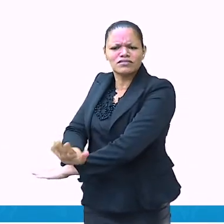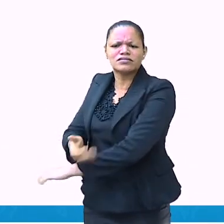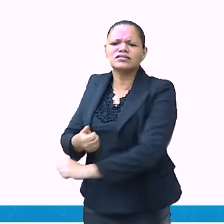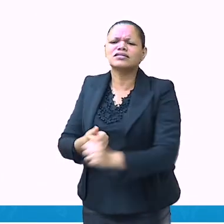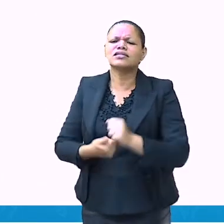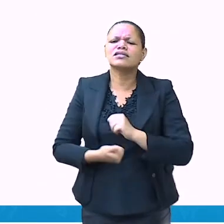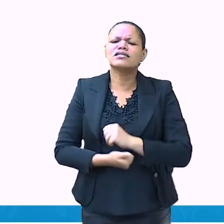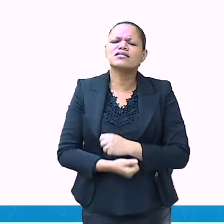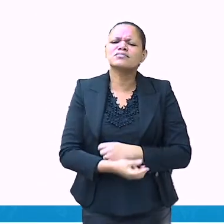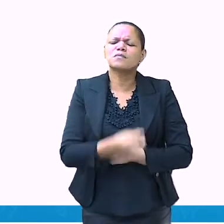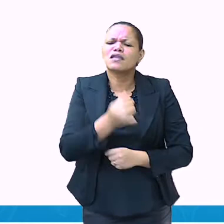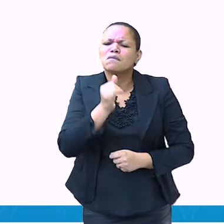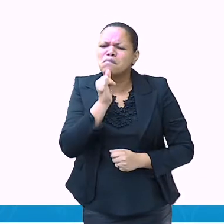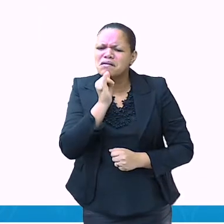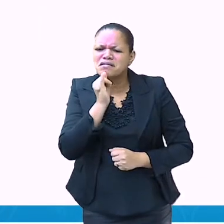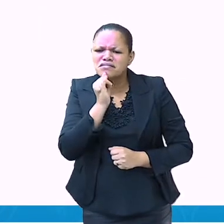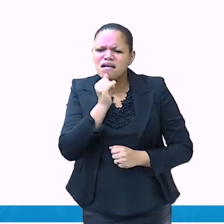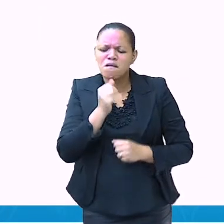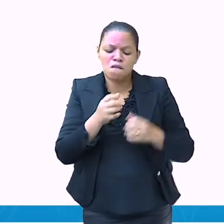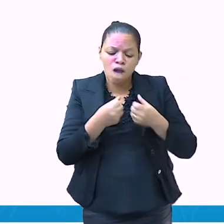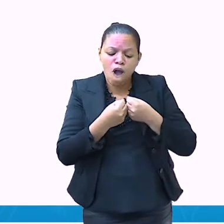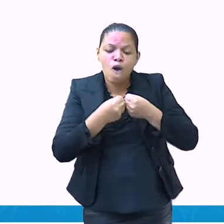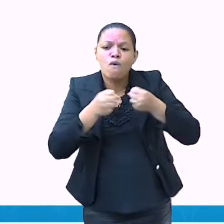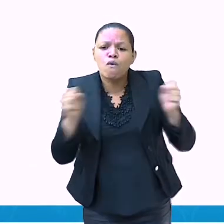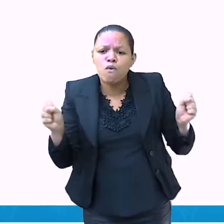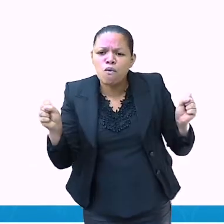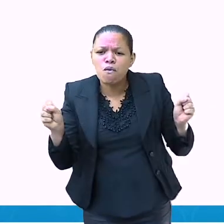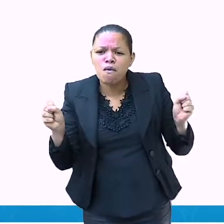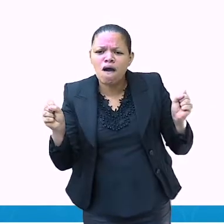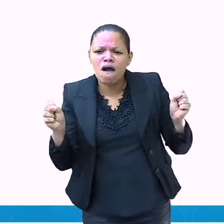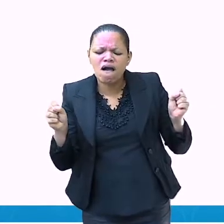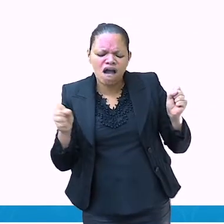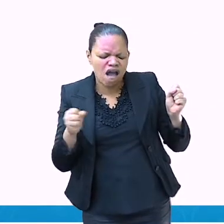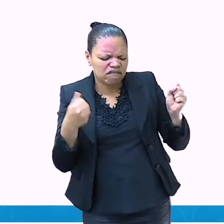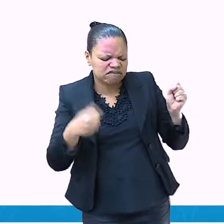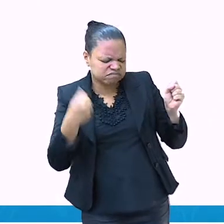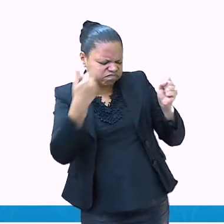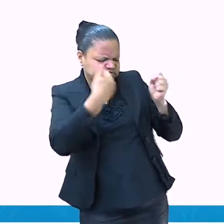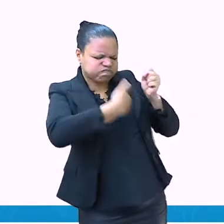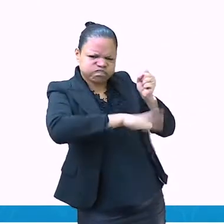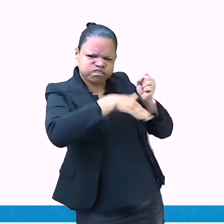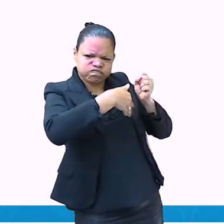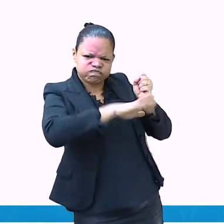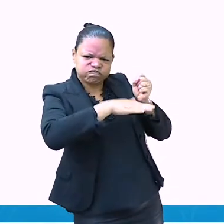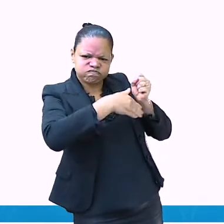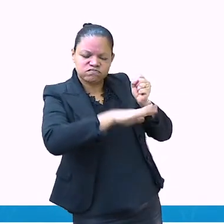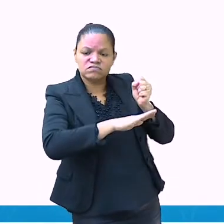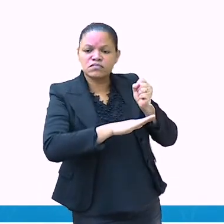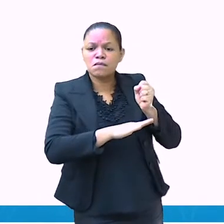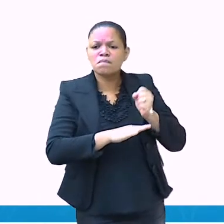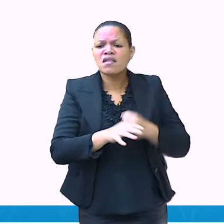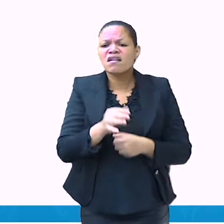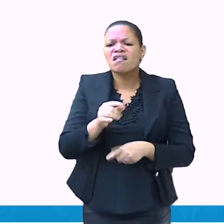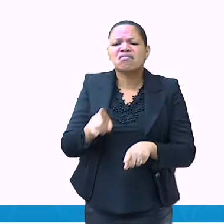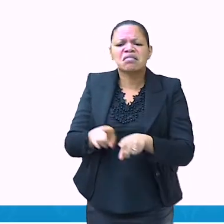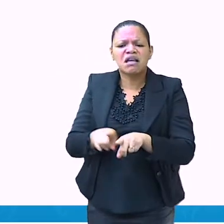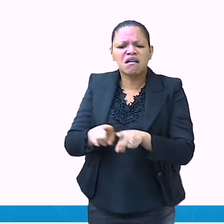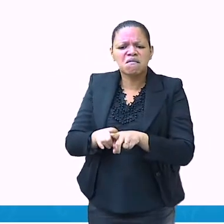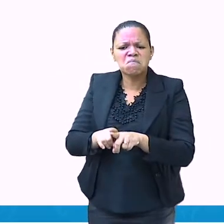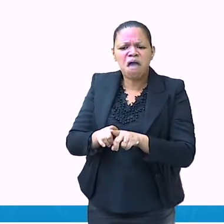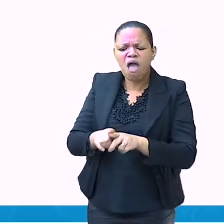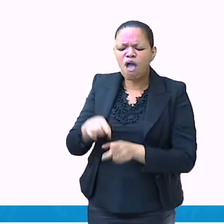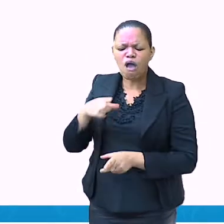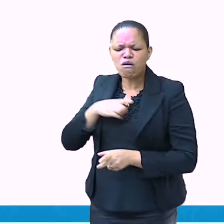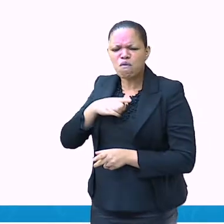teria que descer. Ou, se, por exemplo, um negro estivesse sentado e chegasse uma pessoa